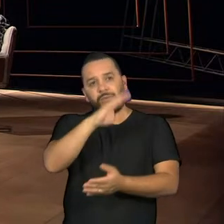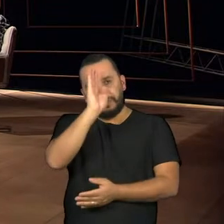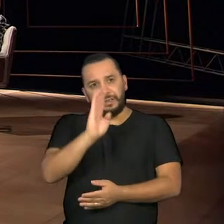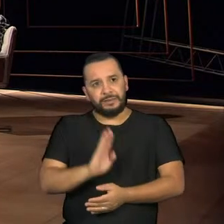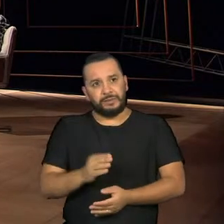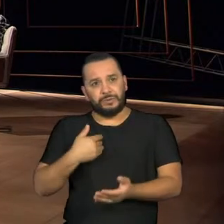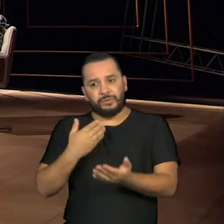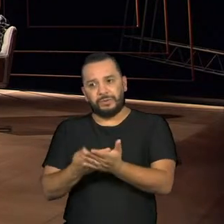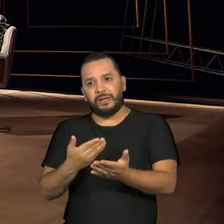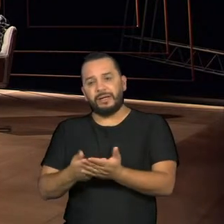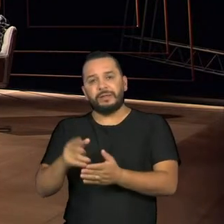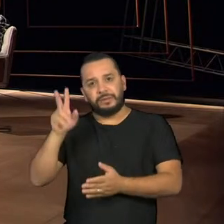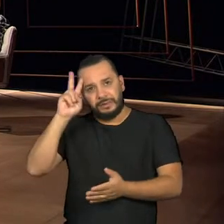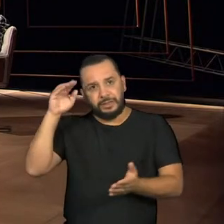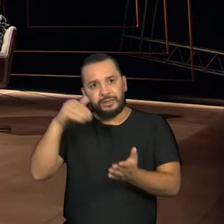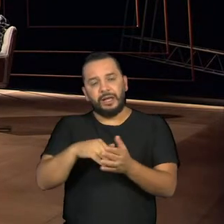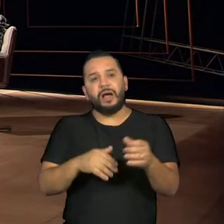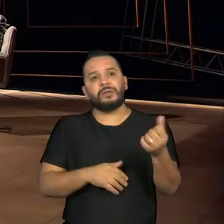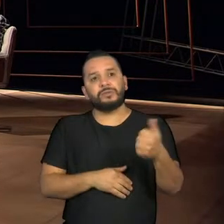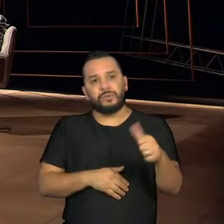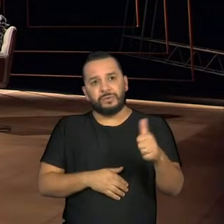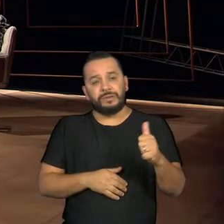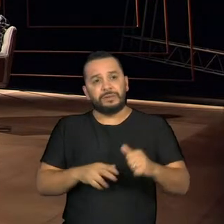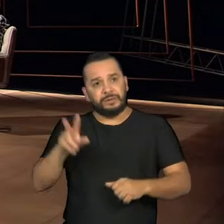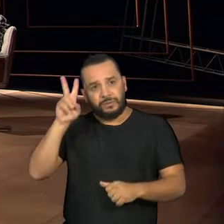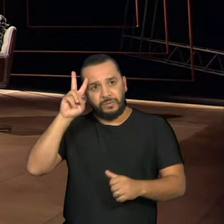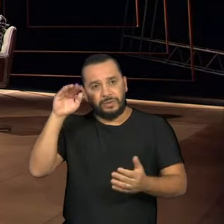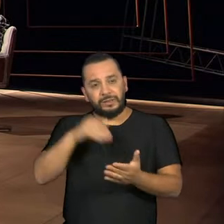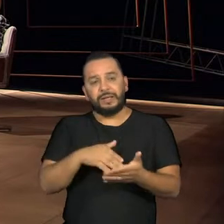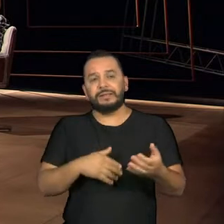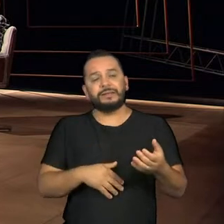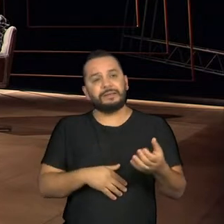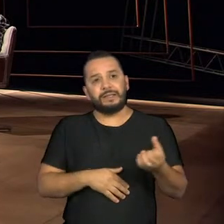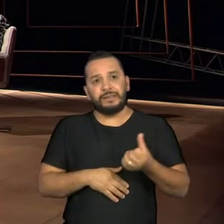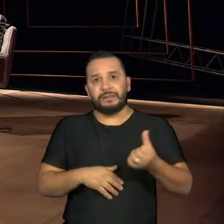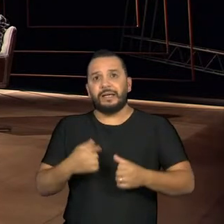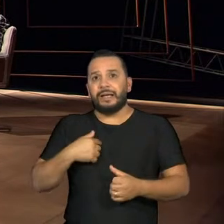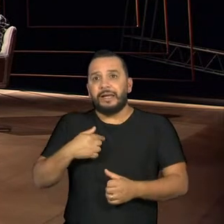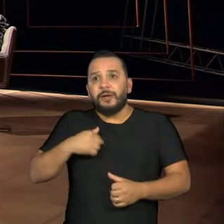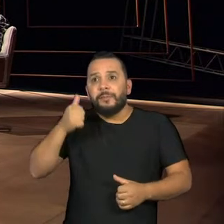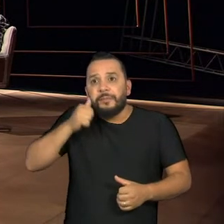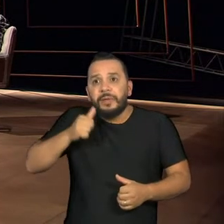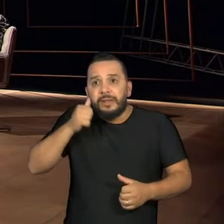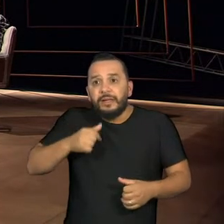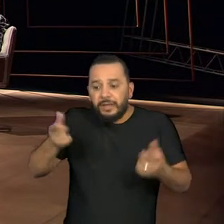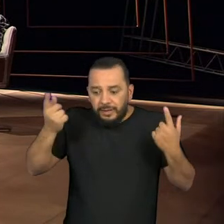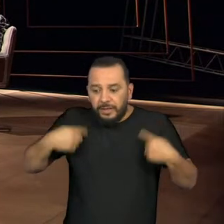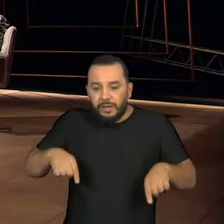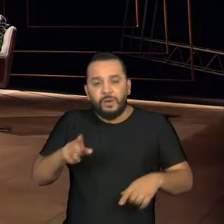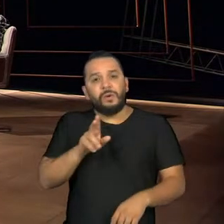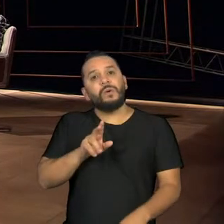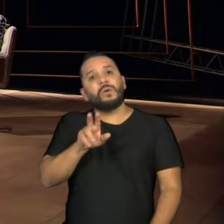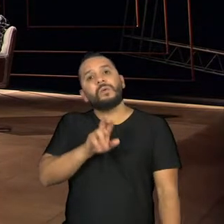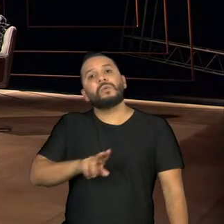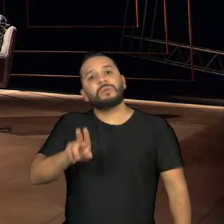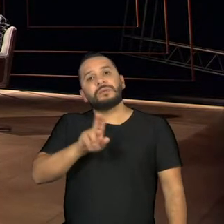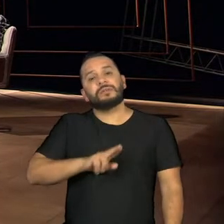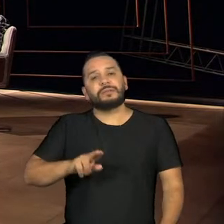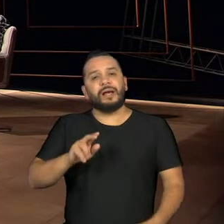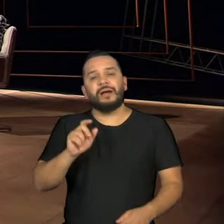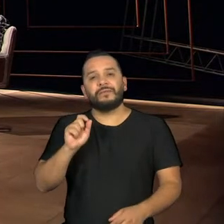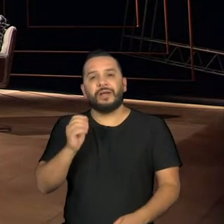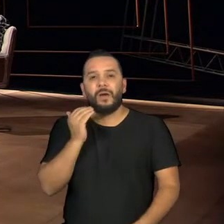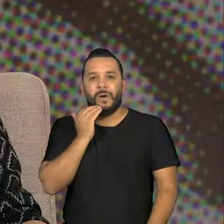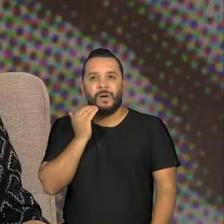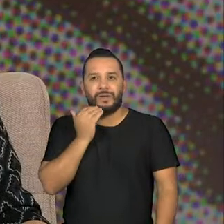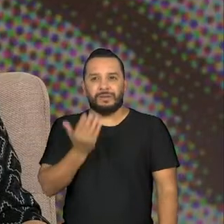segunda a sexta. E eu era uma menina que se vestia de rosa. Eu era uma menininha de